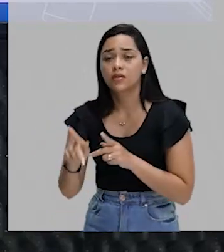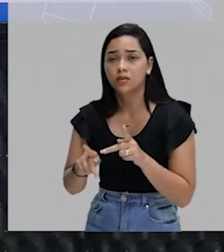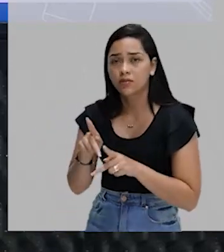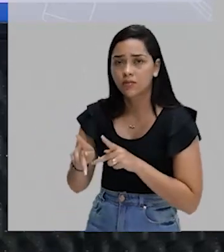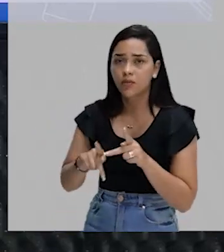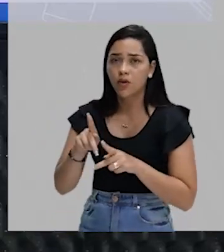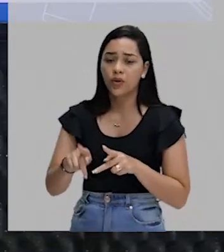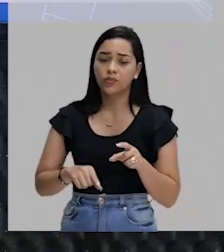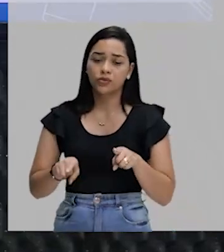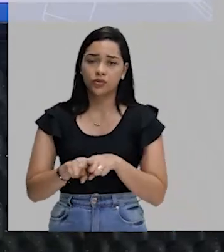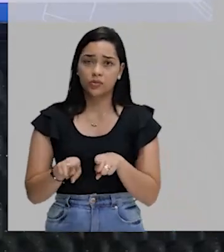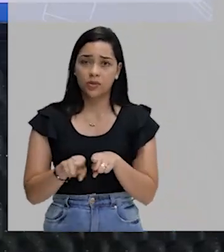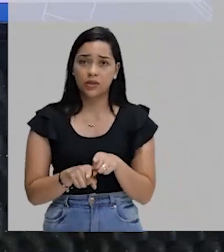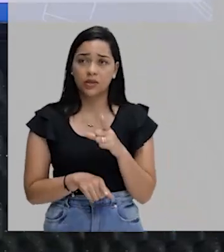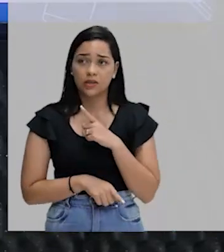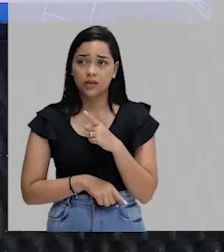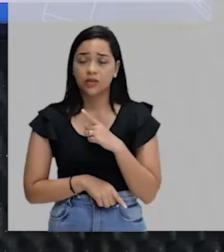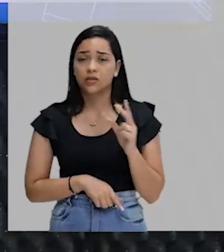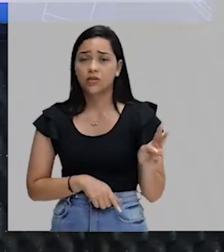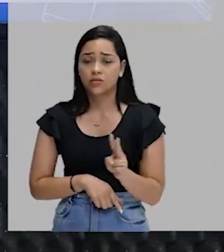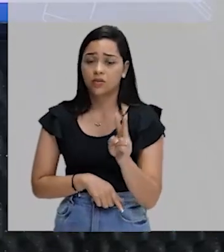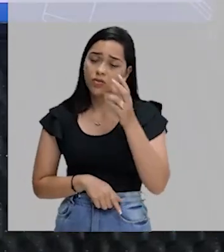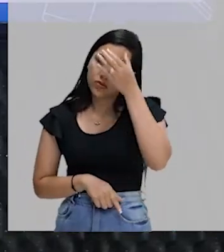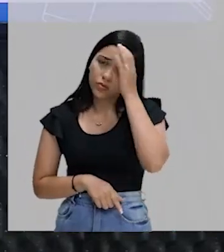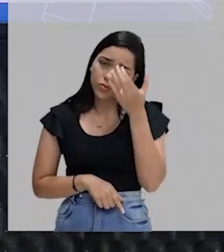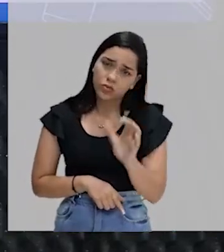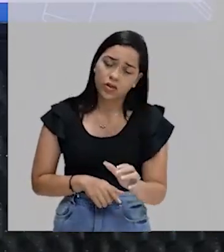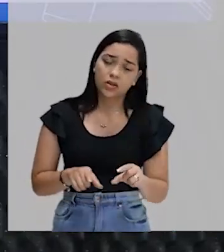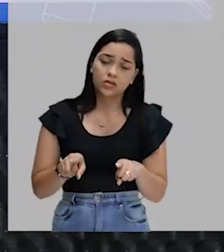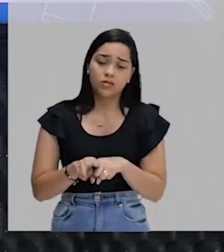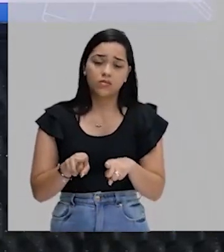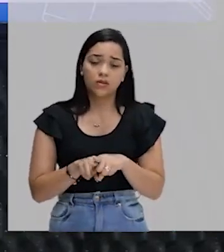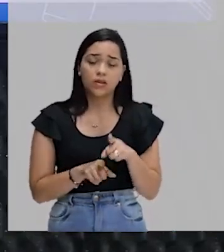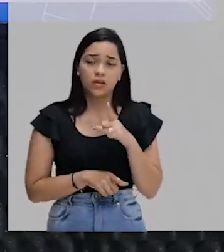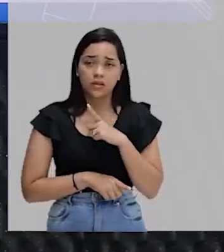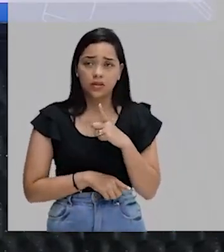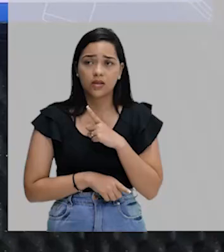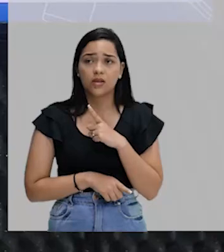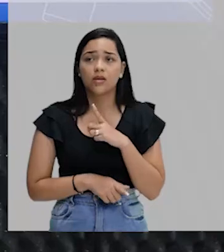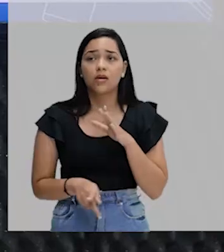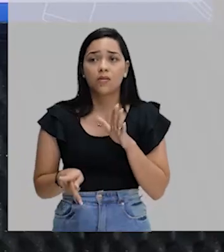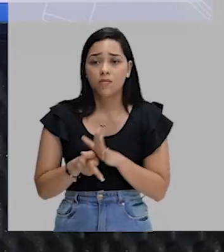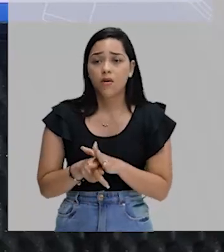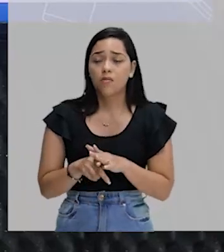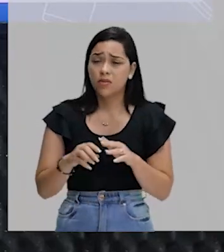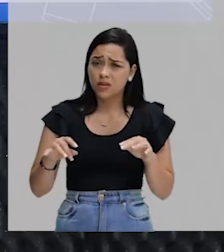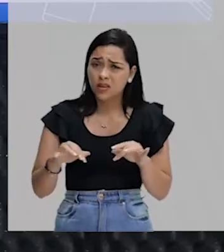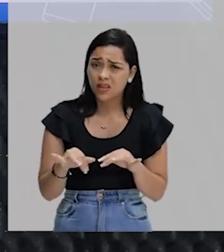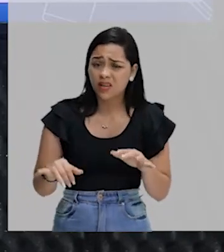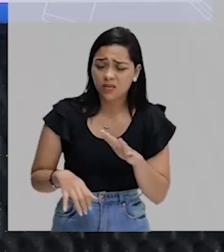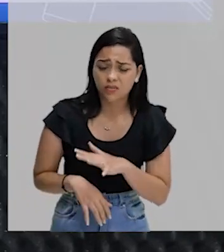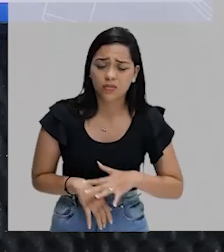povos, a preservação dos seus valores culturais, a preservação da sua terra.